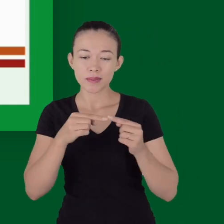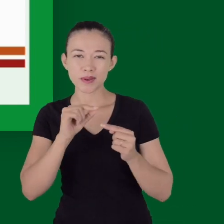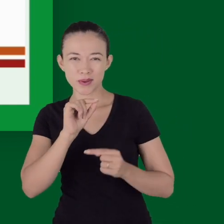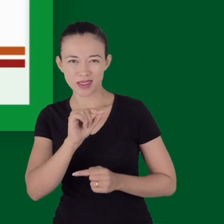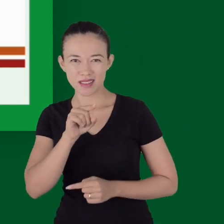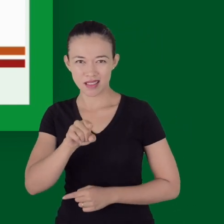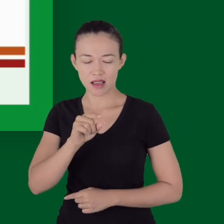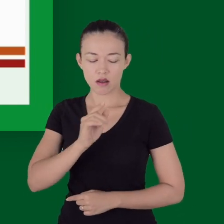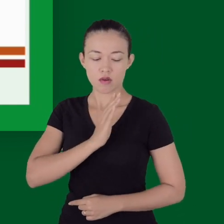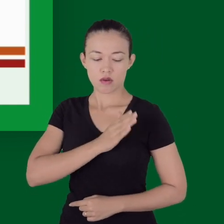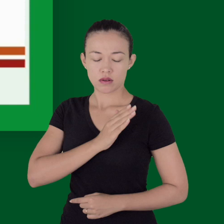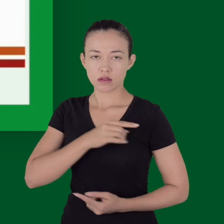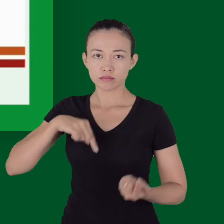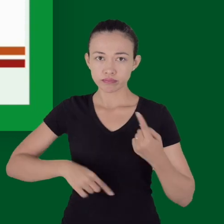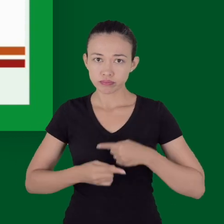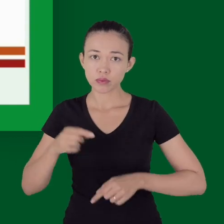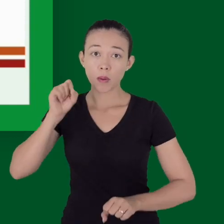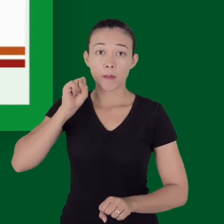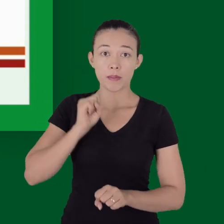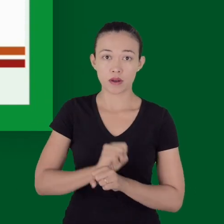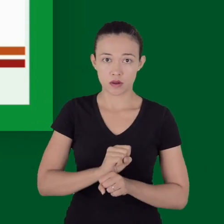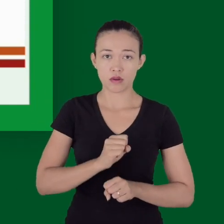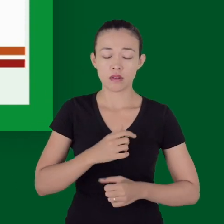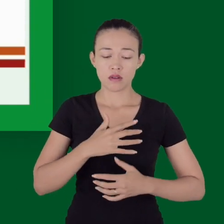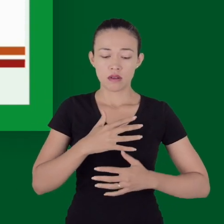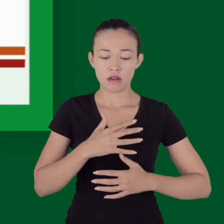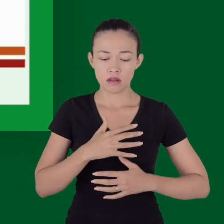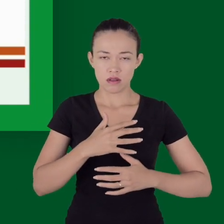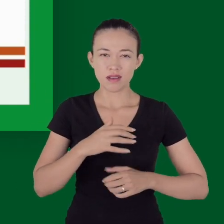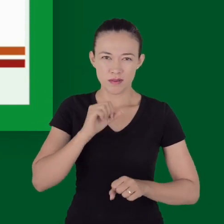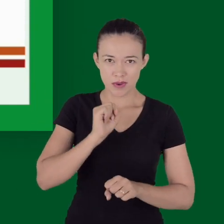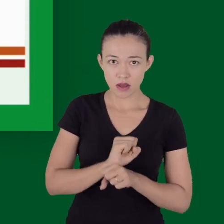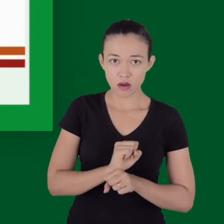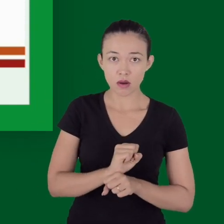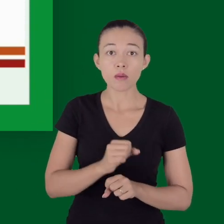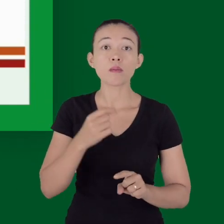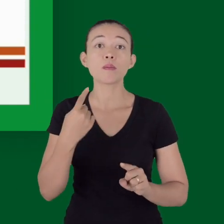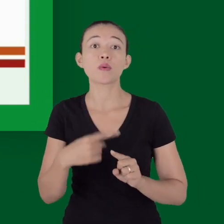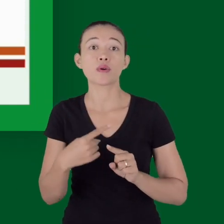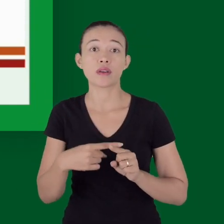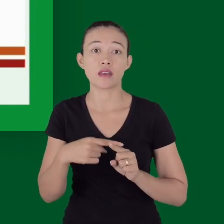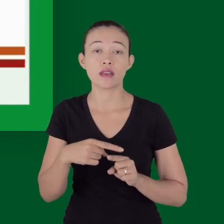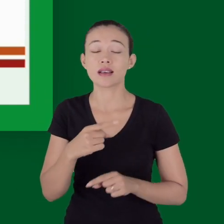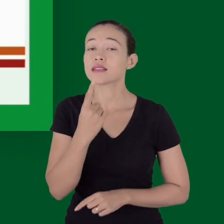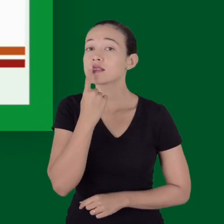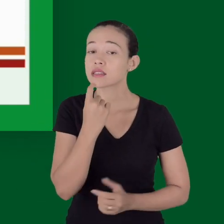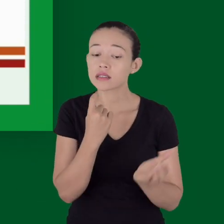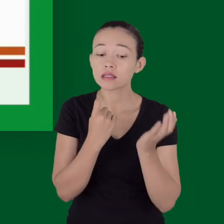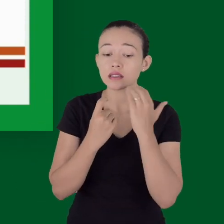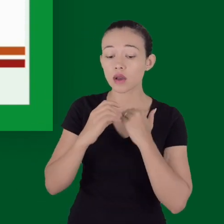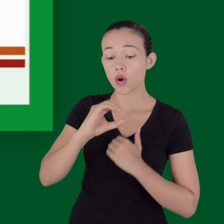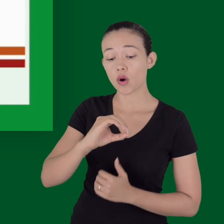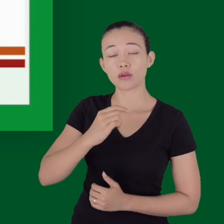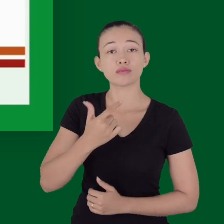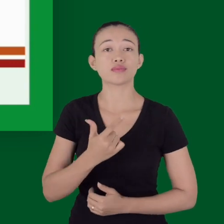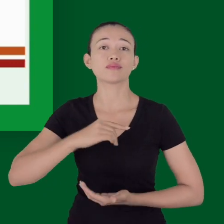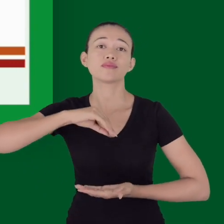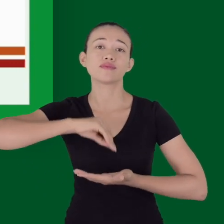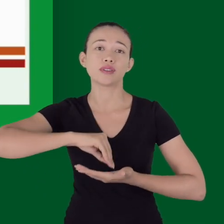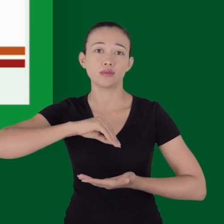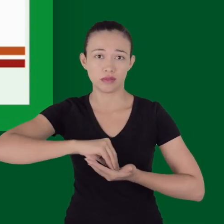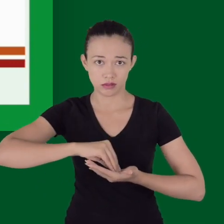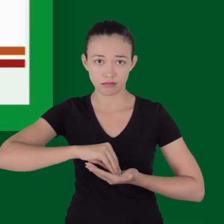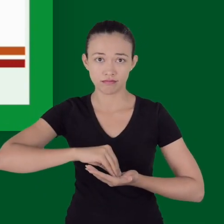é hipóxica, né? Então, a gente vai realizar a intubação orotraqueal para correta